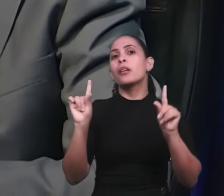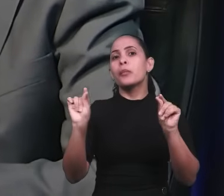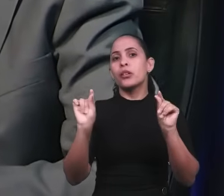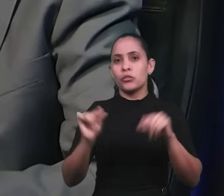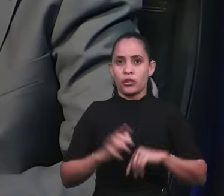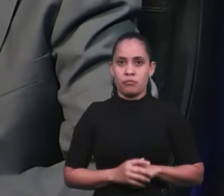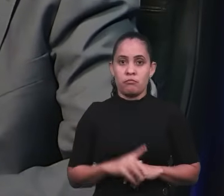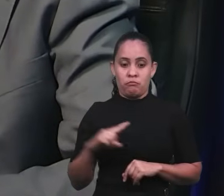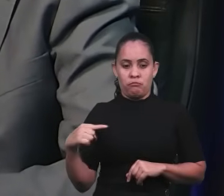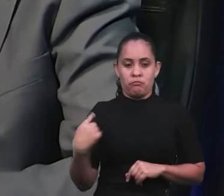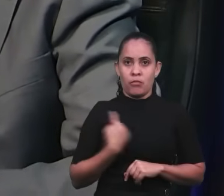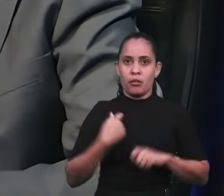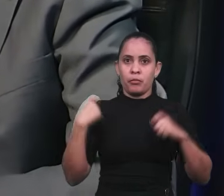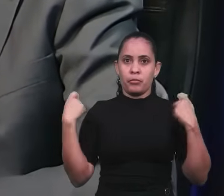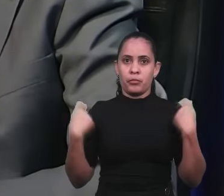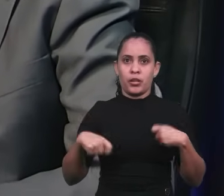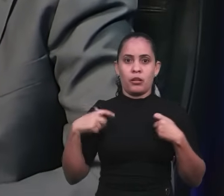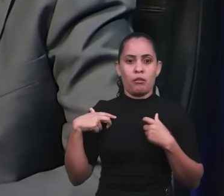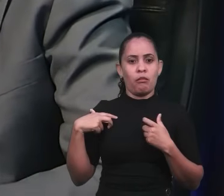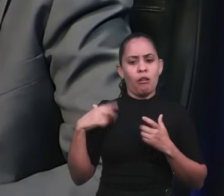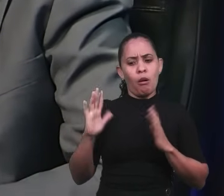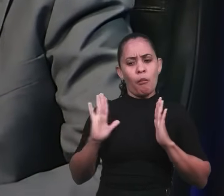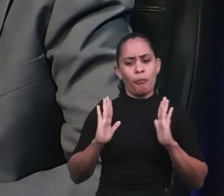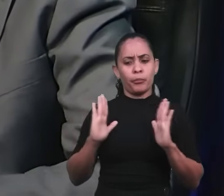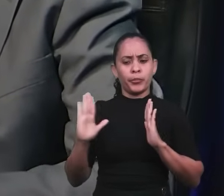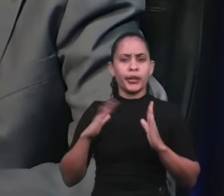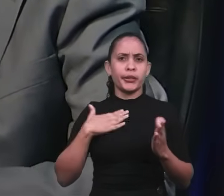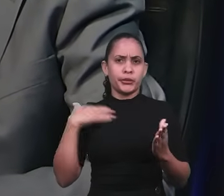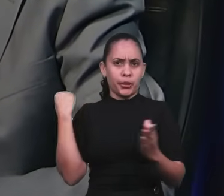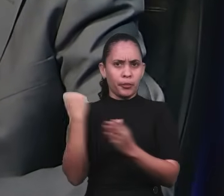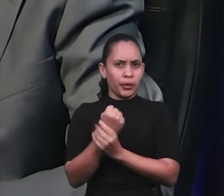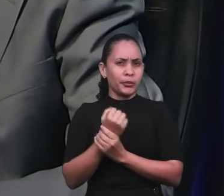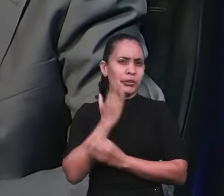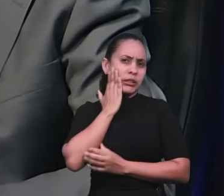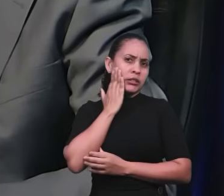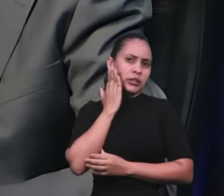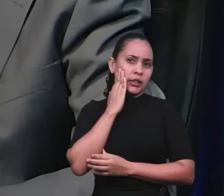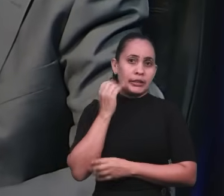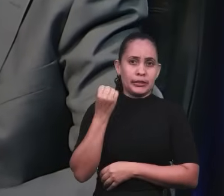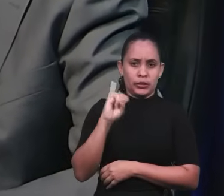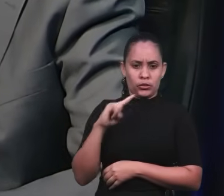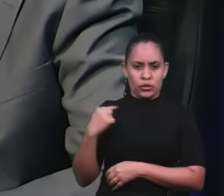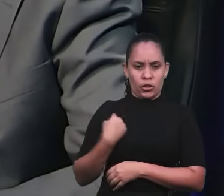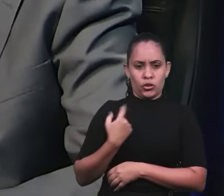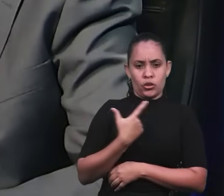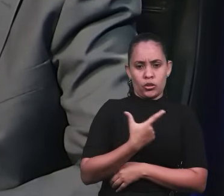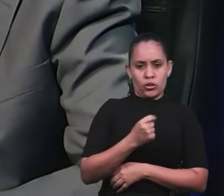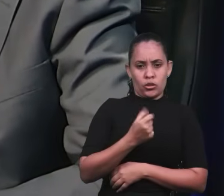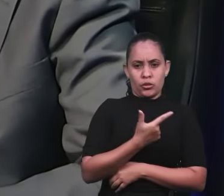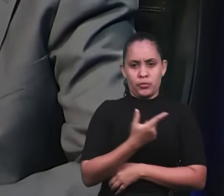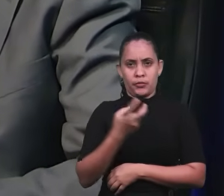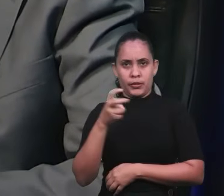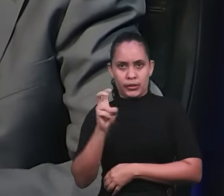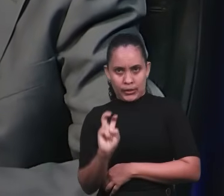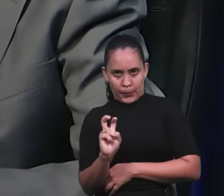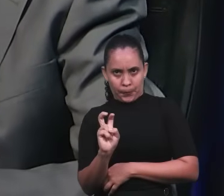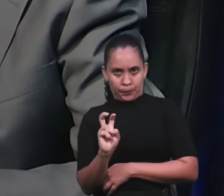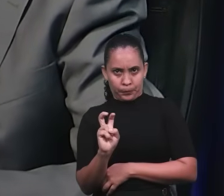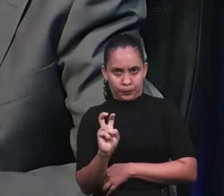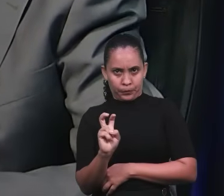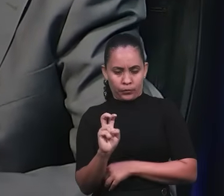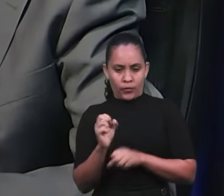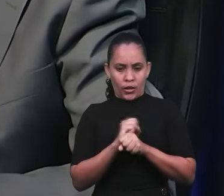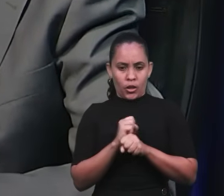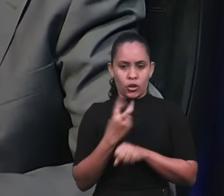devemos posicionar o período de Abraão. Se nós pensarmos, estamos no ano 2025.